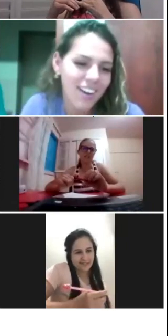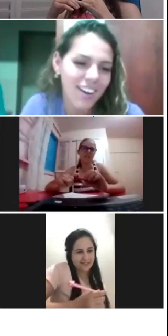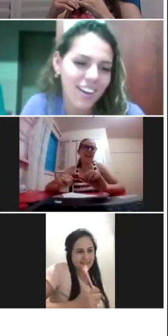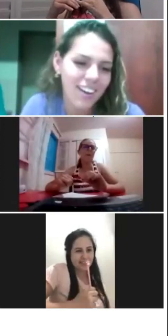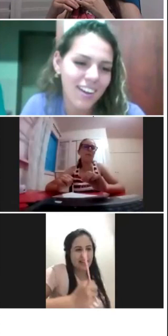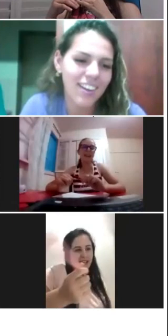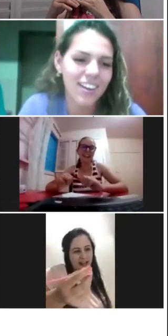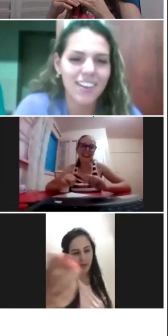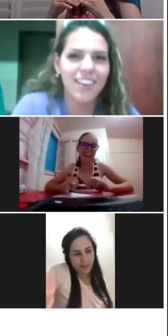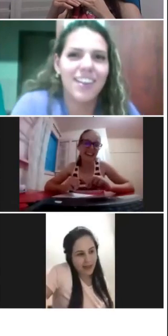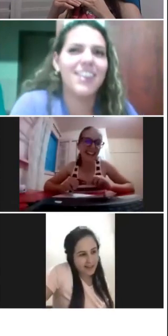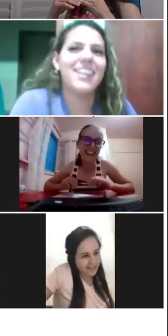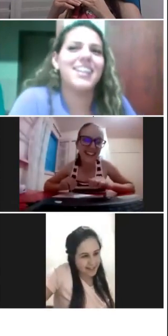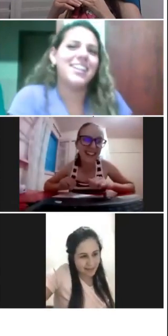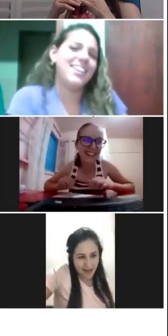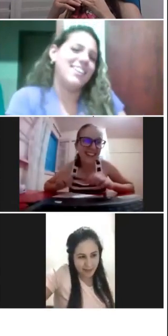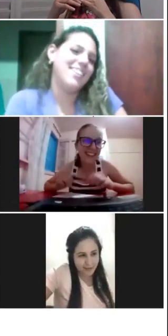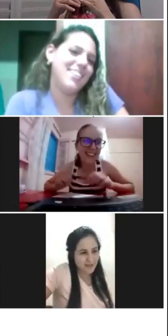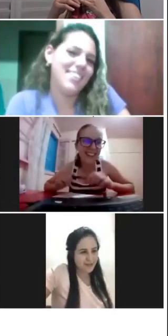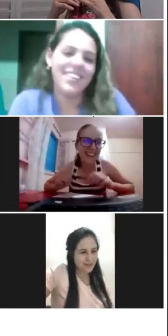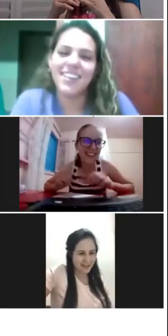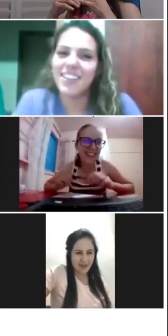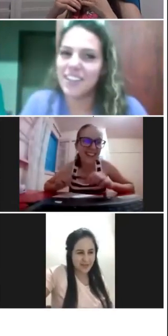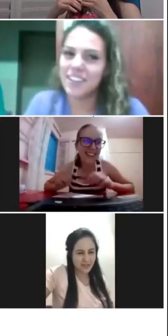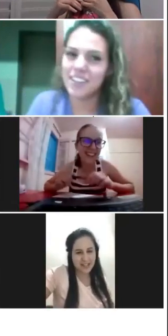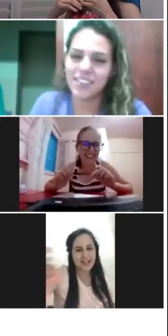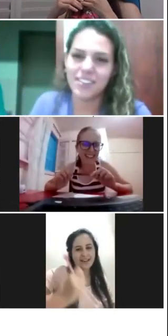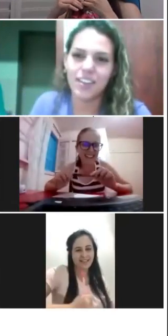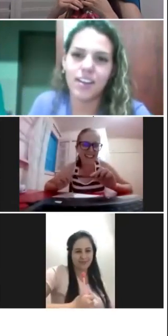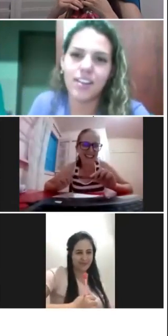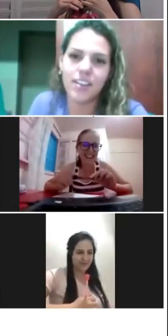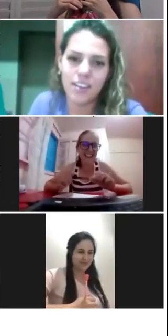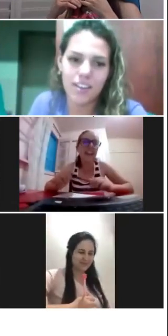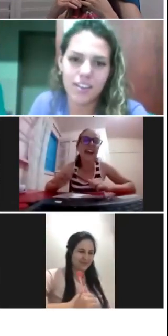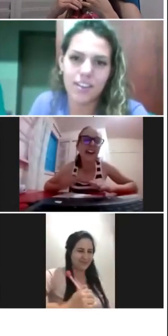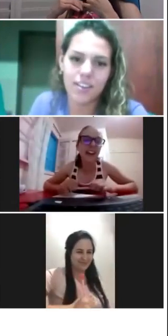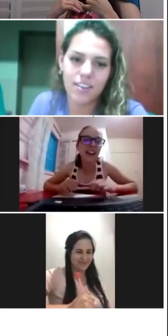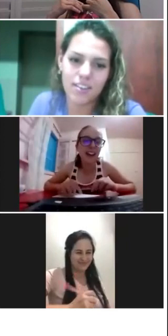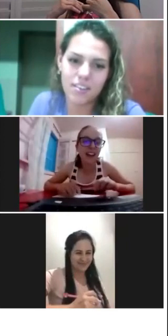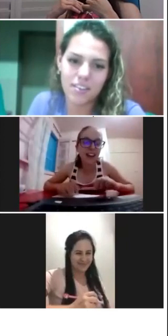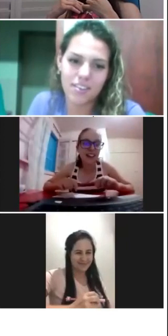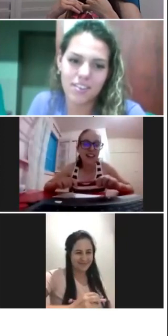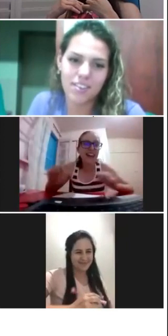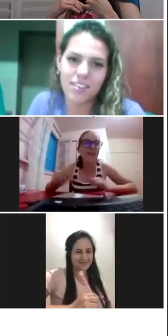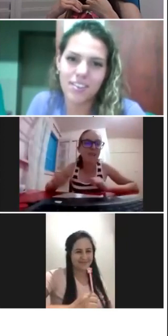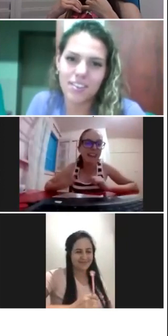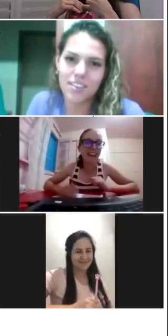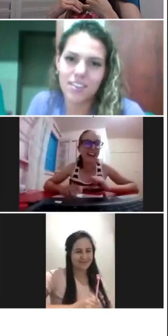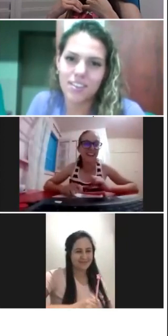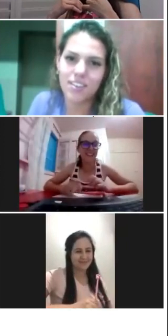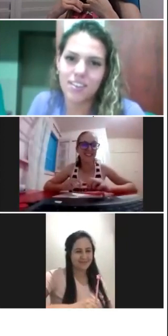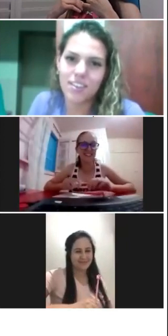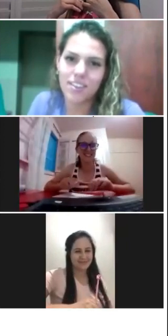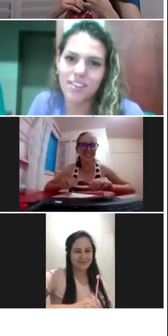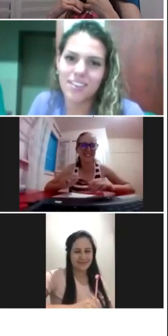na aula mesmo. É a letra B, professor. É fragmentos do Okazaki. Quem falou letra B?